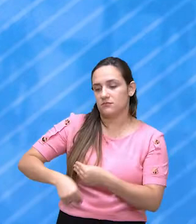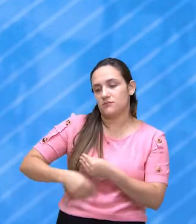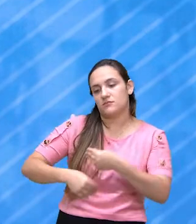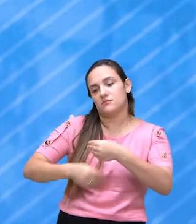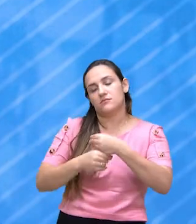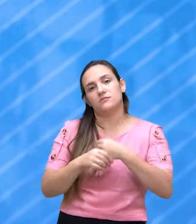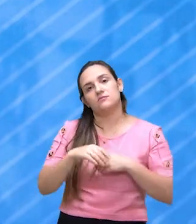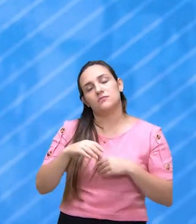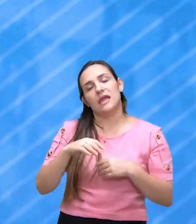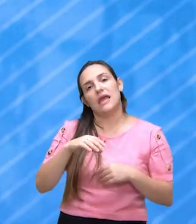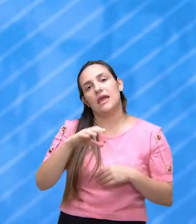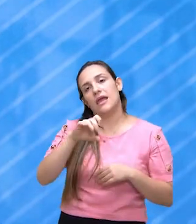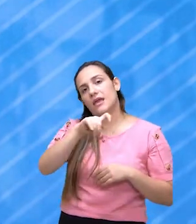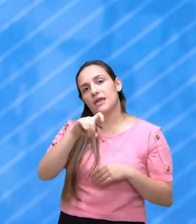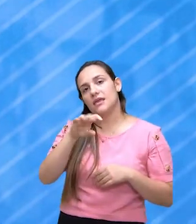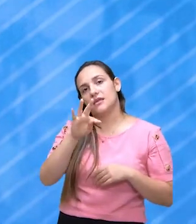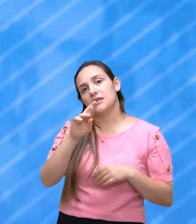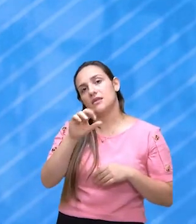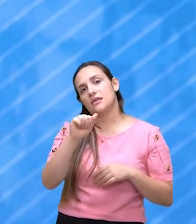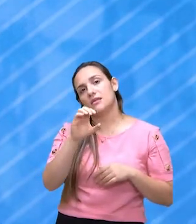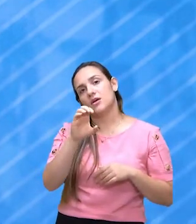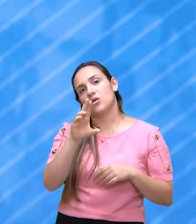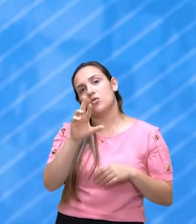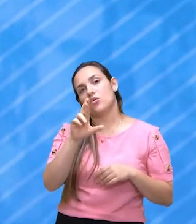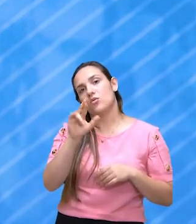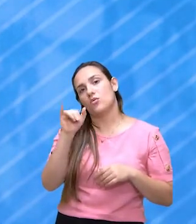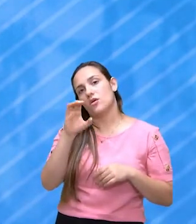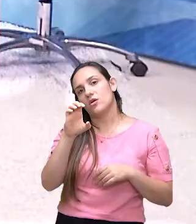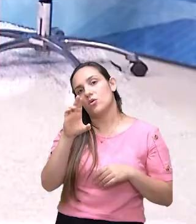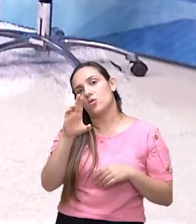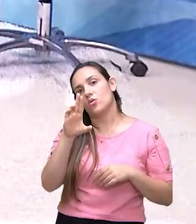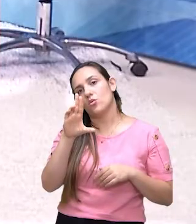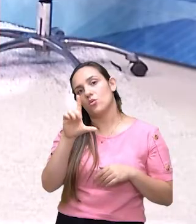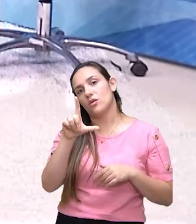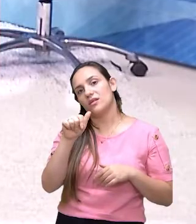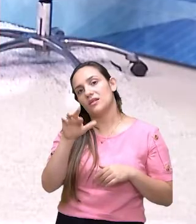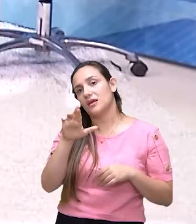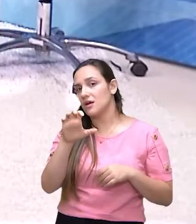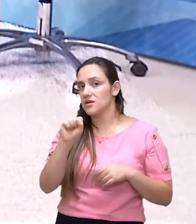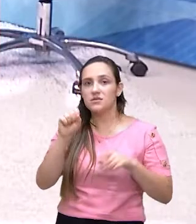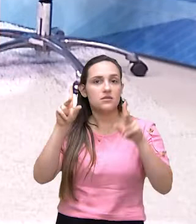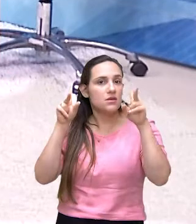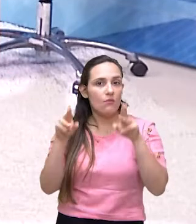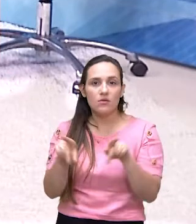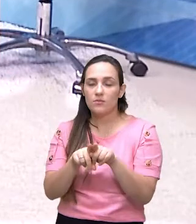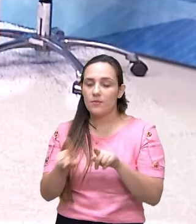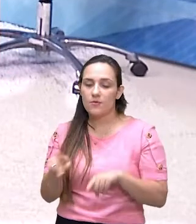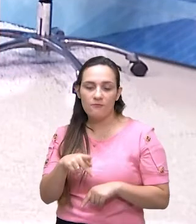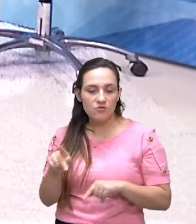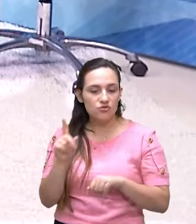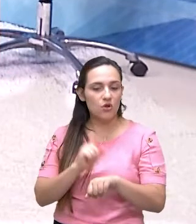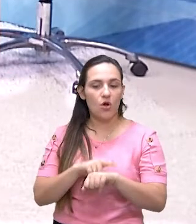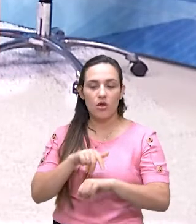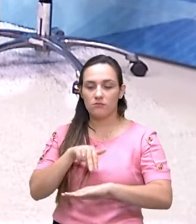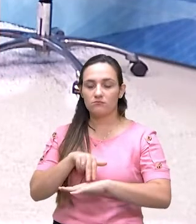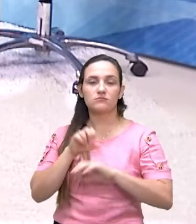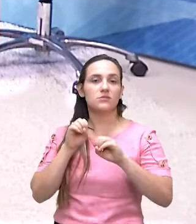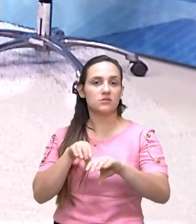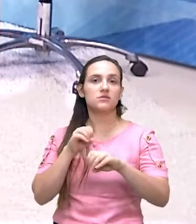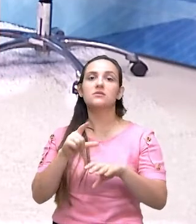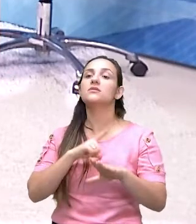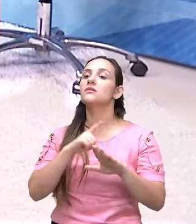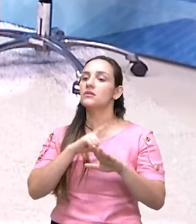curriculares e da mesma maneira os professores que vem contribuir através desse trabalho voluntário com a Eva também